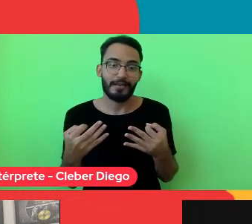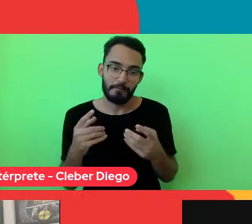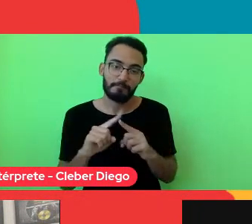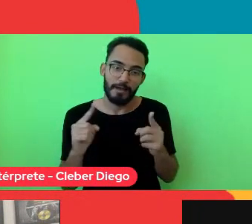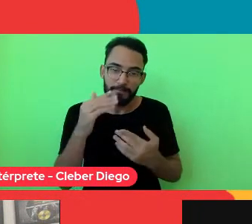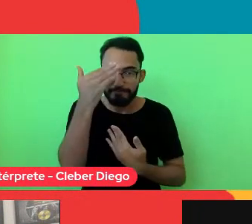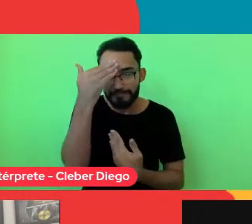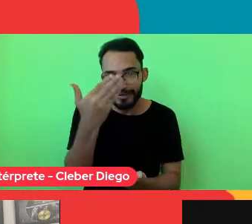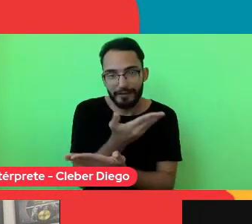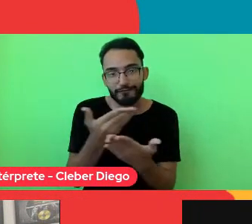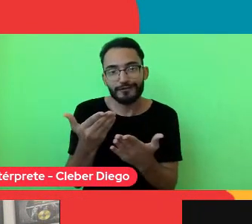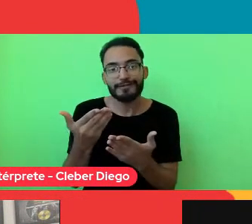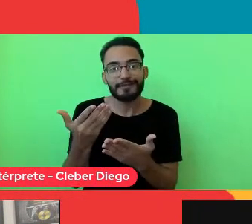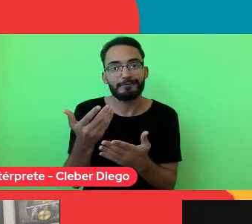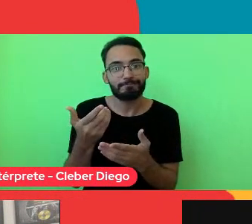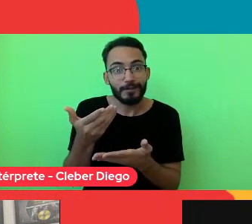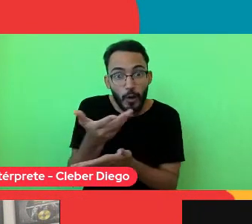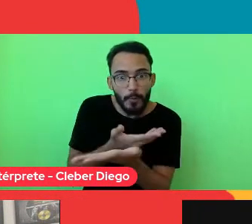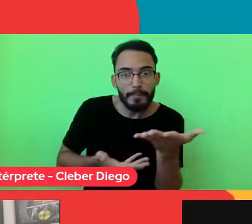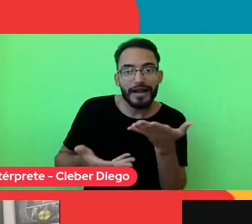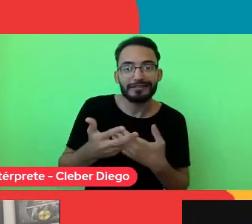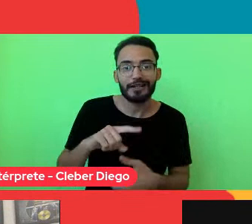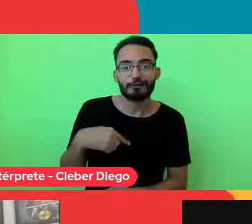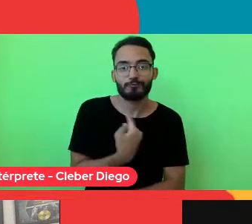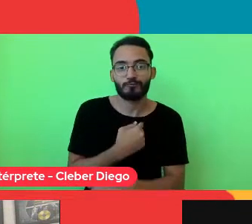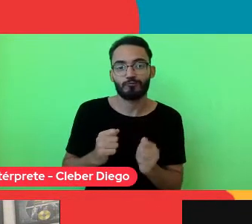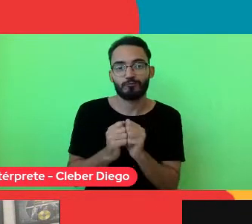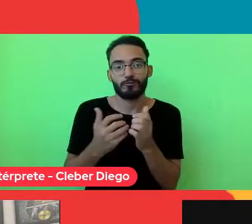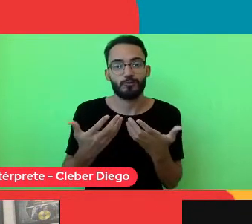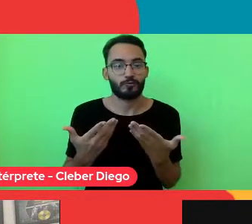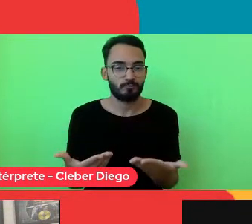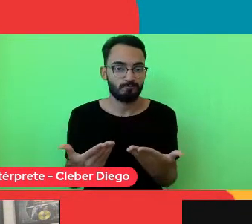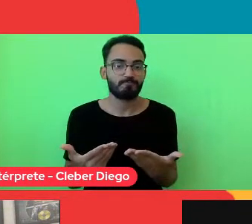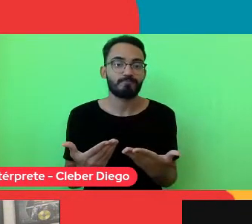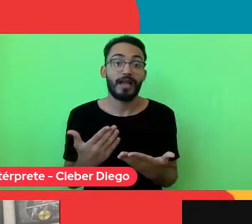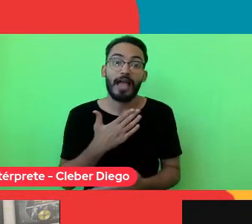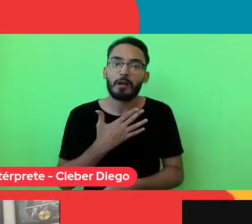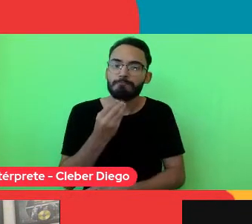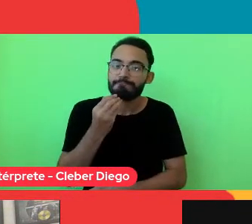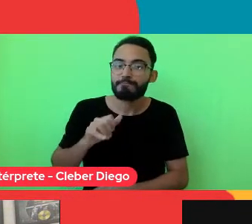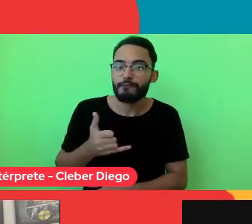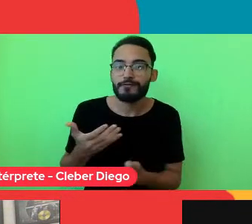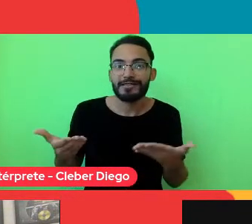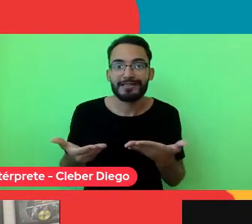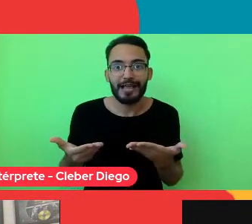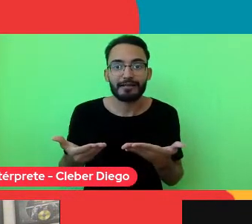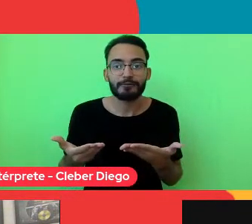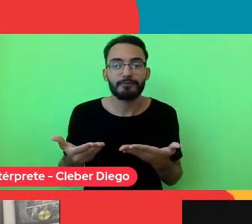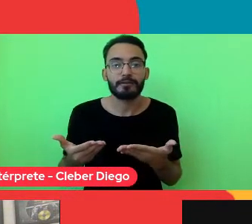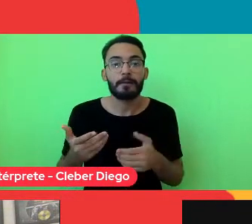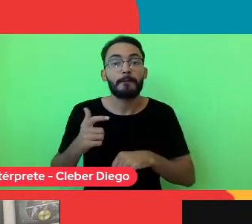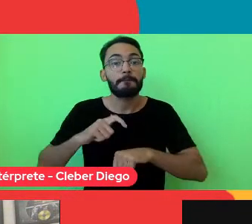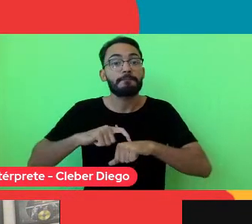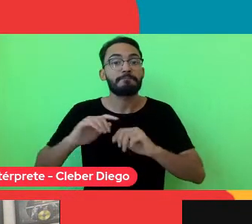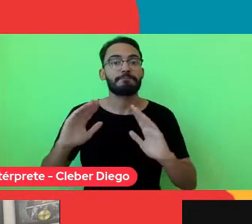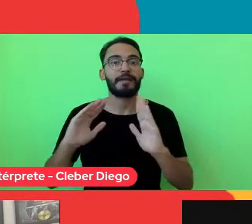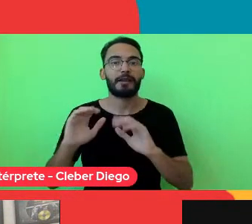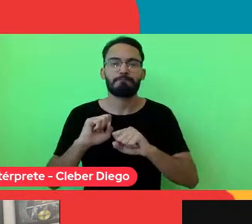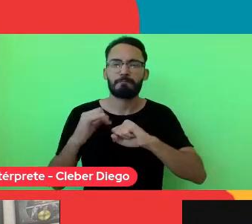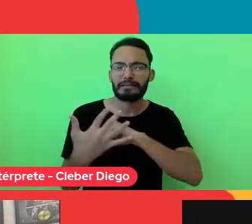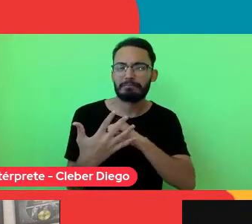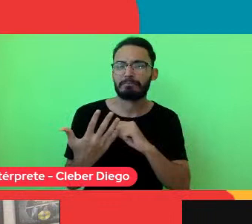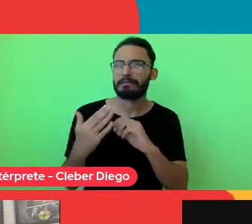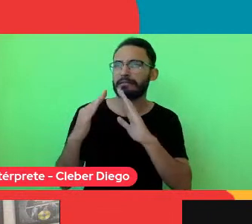por compartilharem os medos de vocês também. E eu queria aproveitar aqui, Rê, que a gente está num período, né, de pandemia,